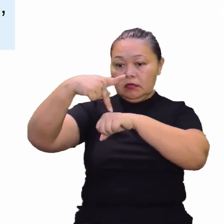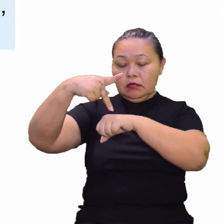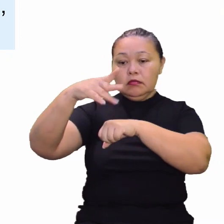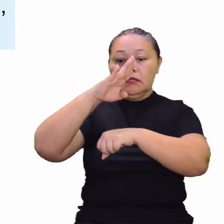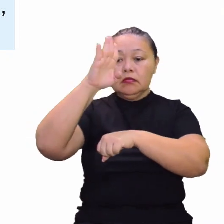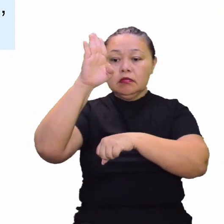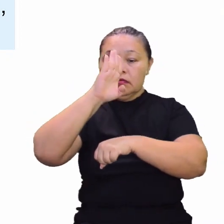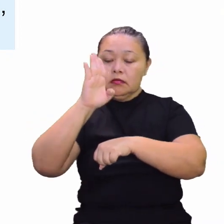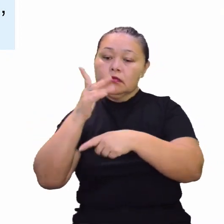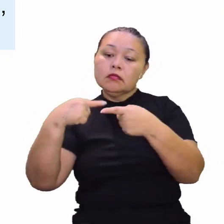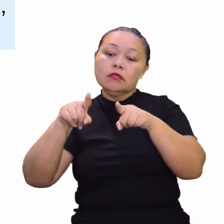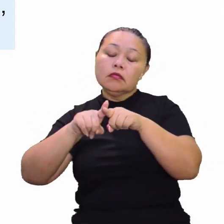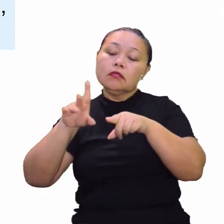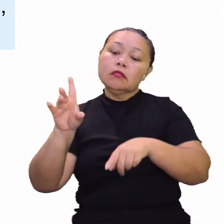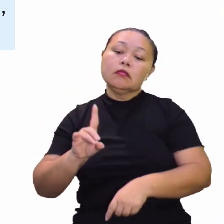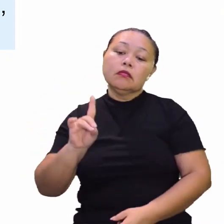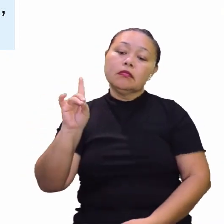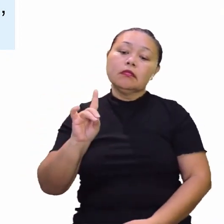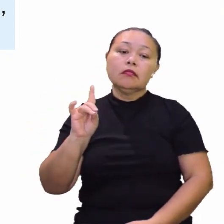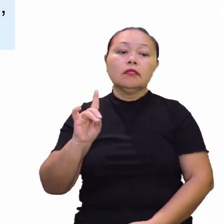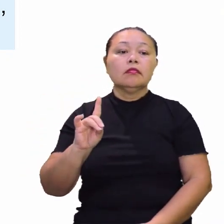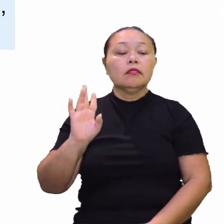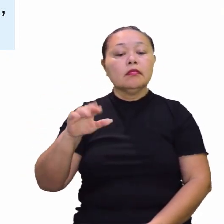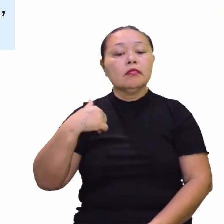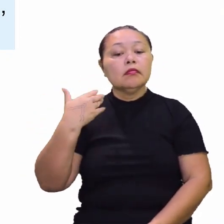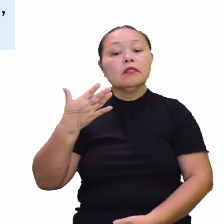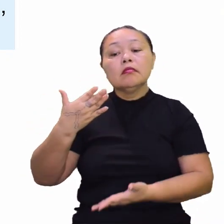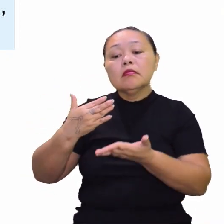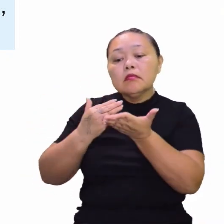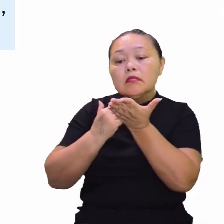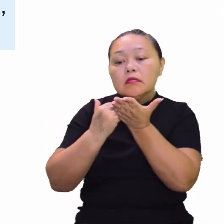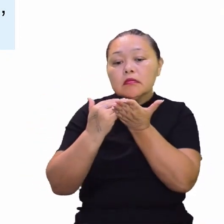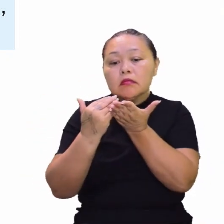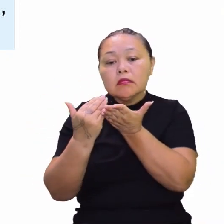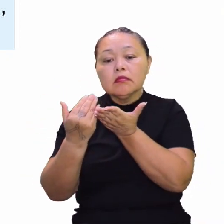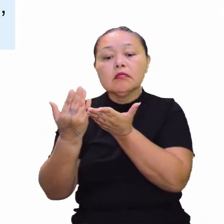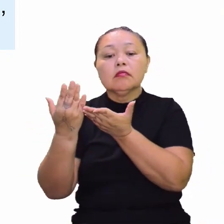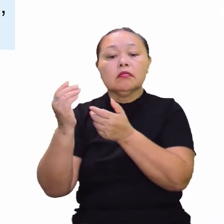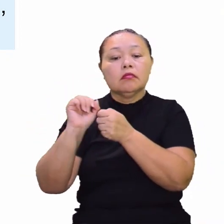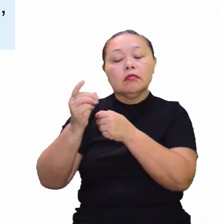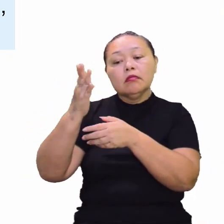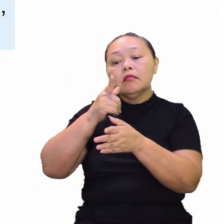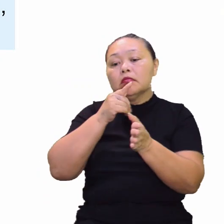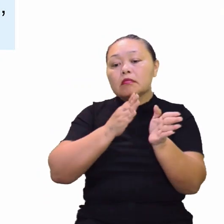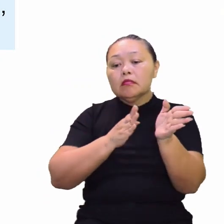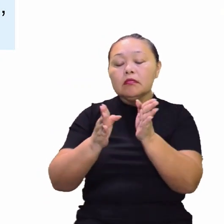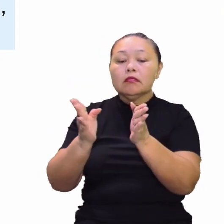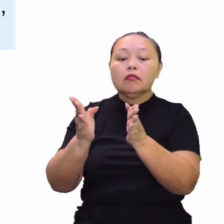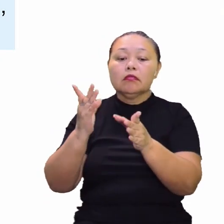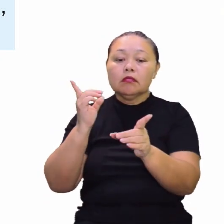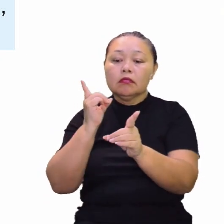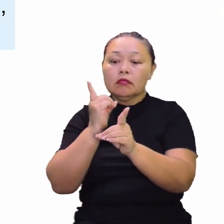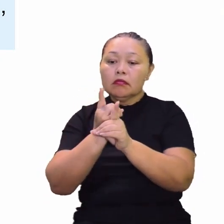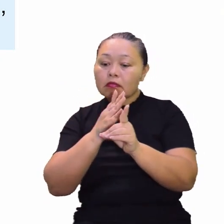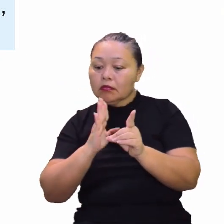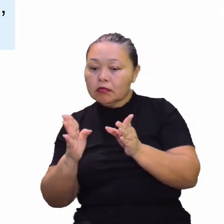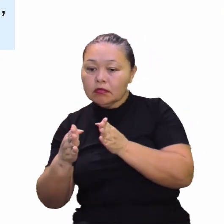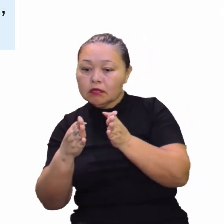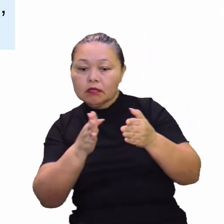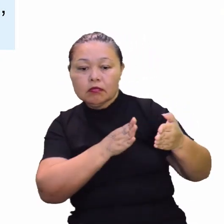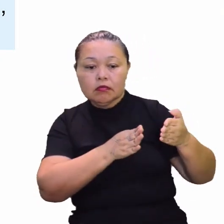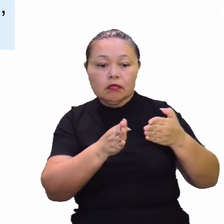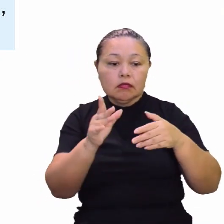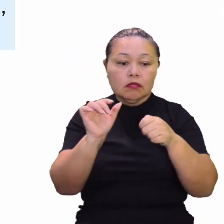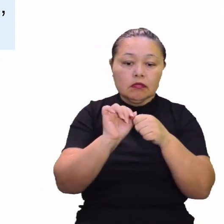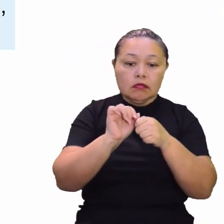no caso, Brasil e Bolívia. Nasce aonde? O Guaporé, lá no encontro do Rio Moleque,